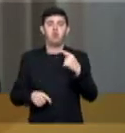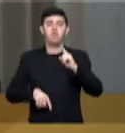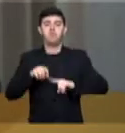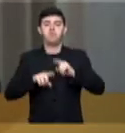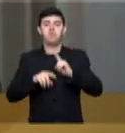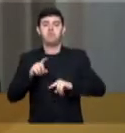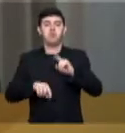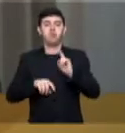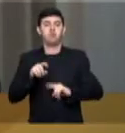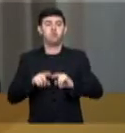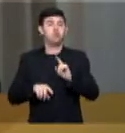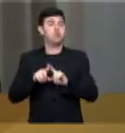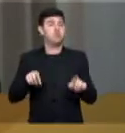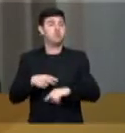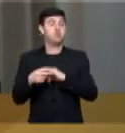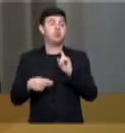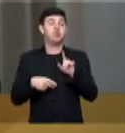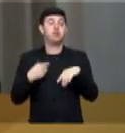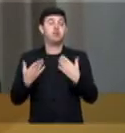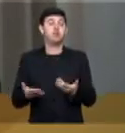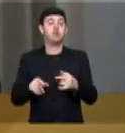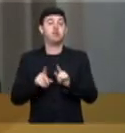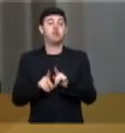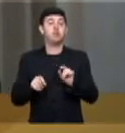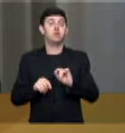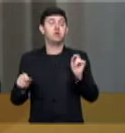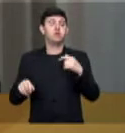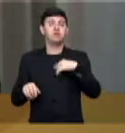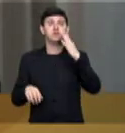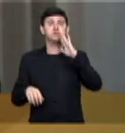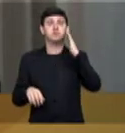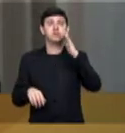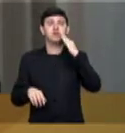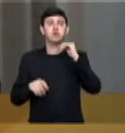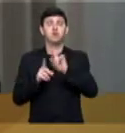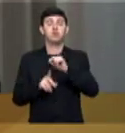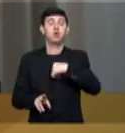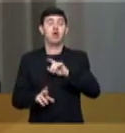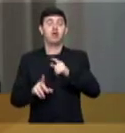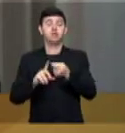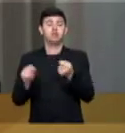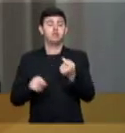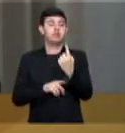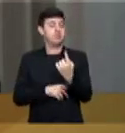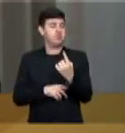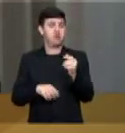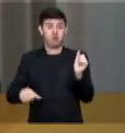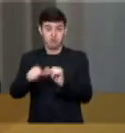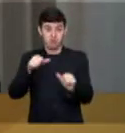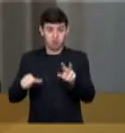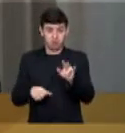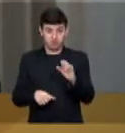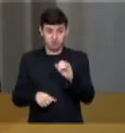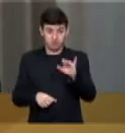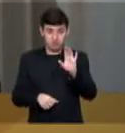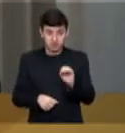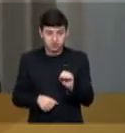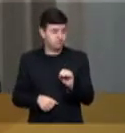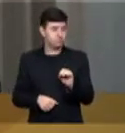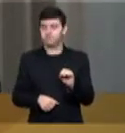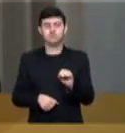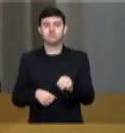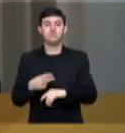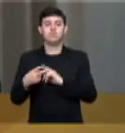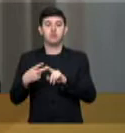alteração parcial do artigo 1º não muda esse vício. Segundo, a norma ela segue desproporcional porque ela prevê